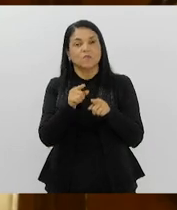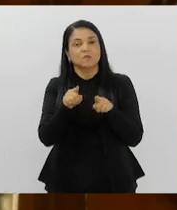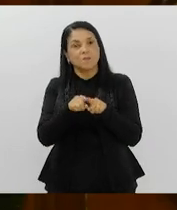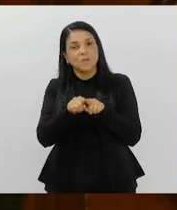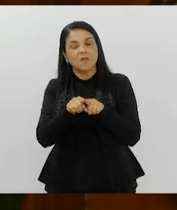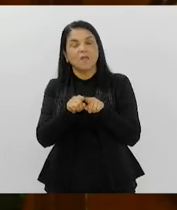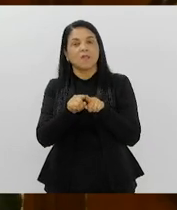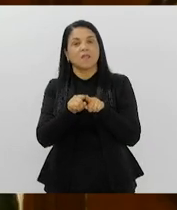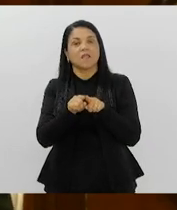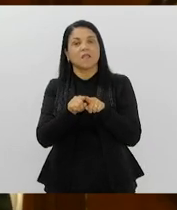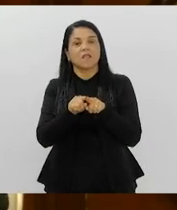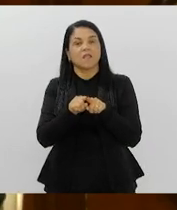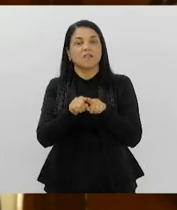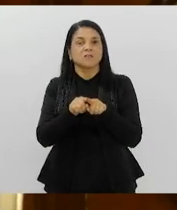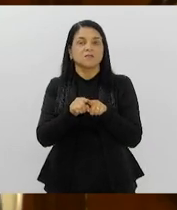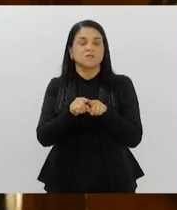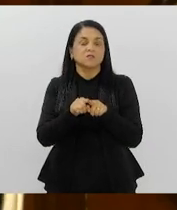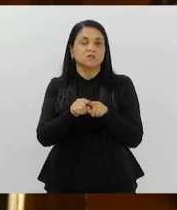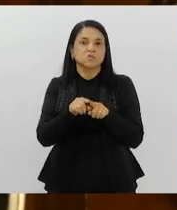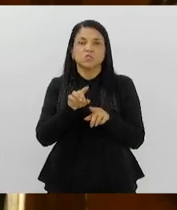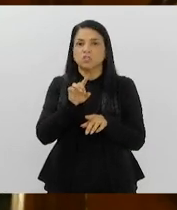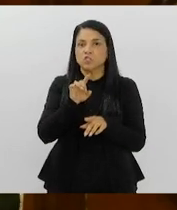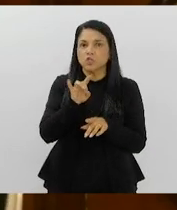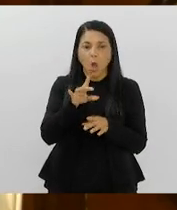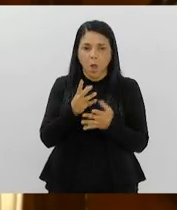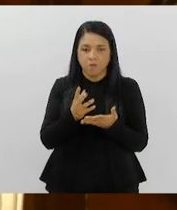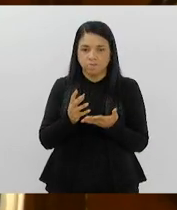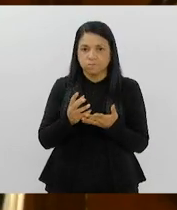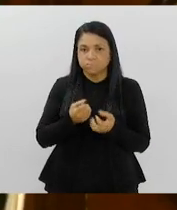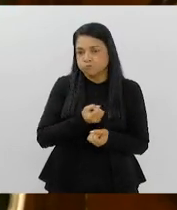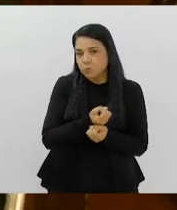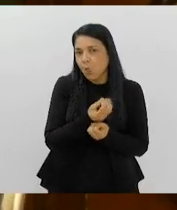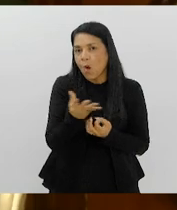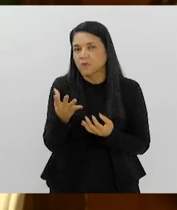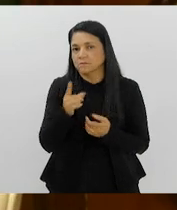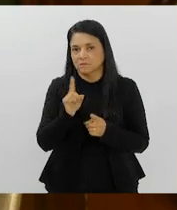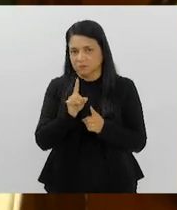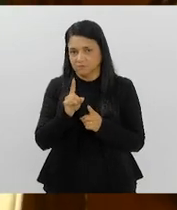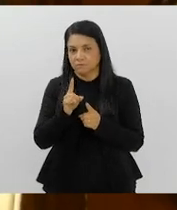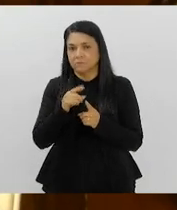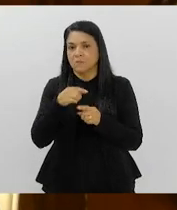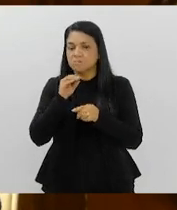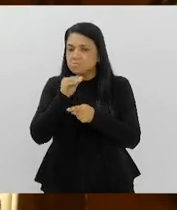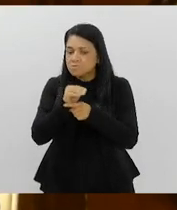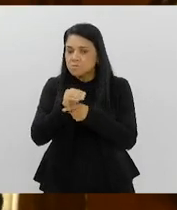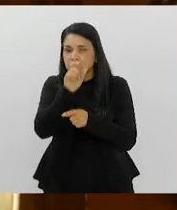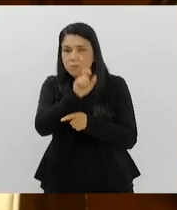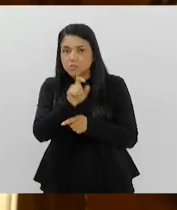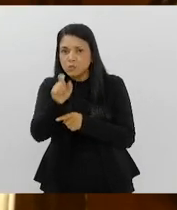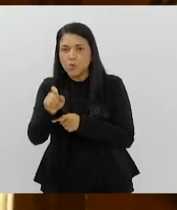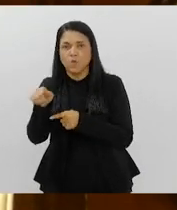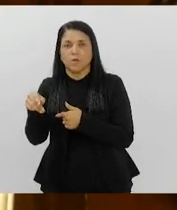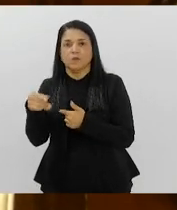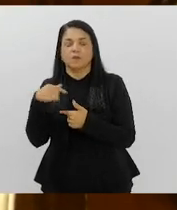pessoa específica, não apenas como número. Então, nós levamos para lá Polícia